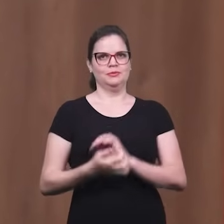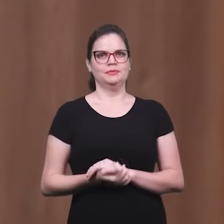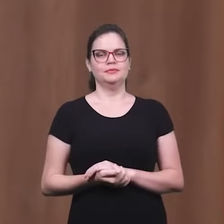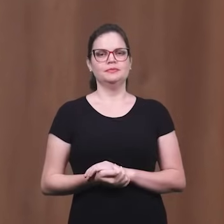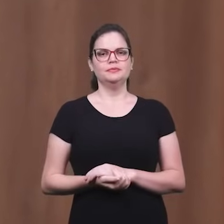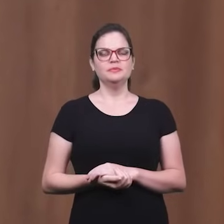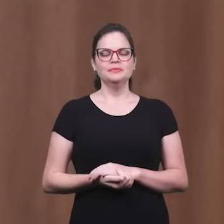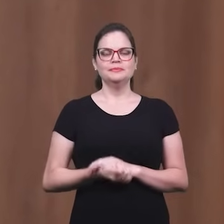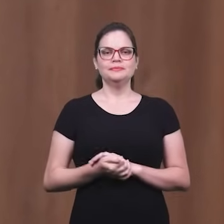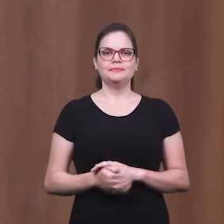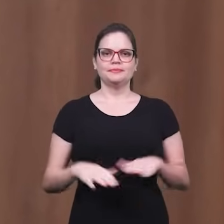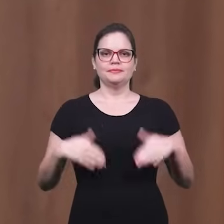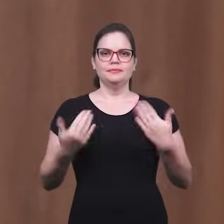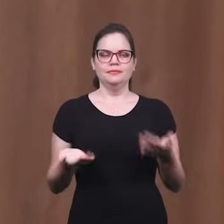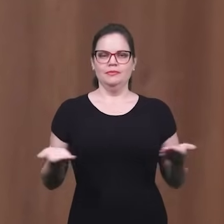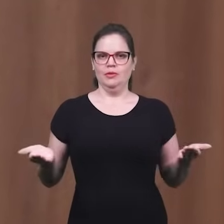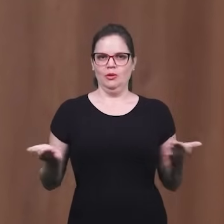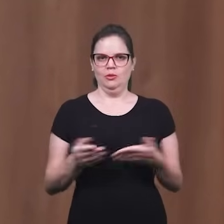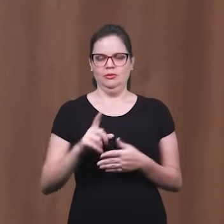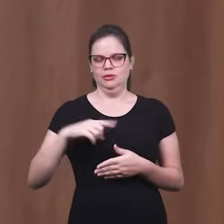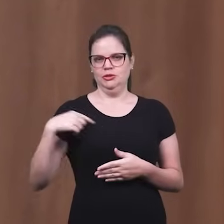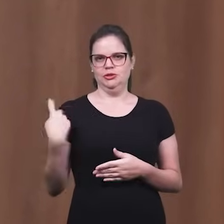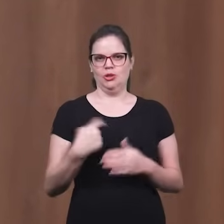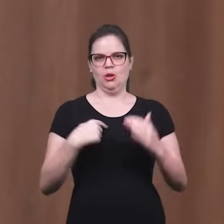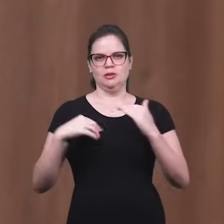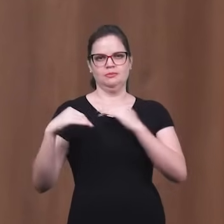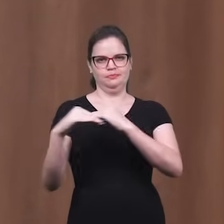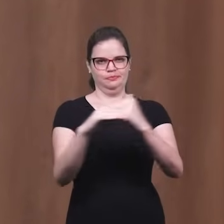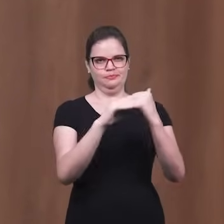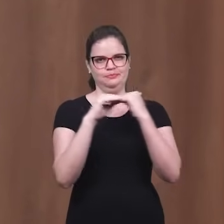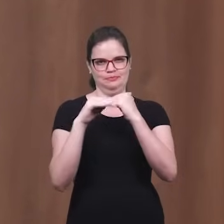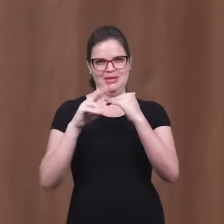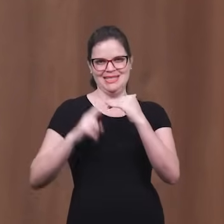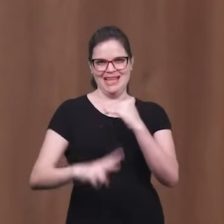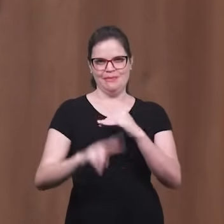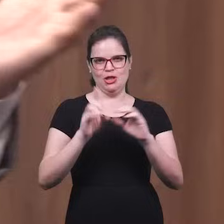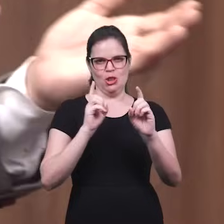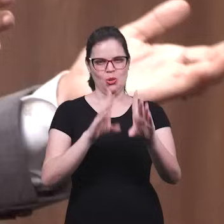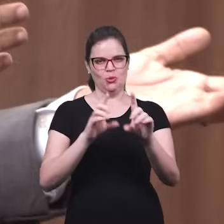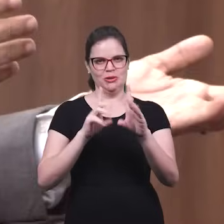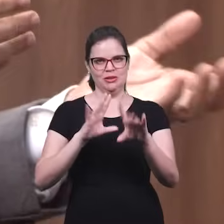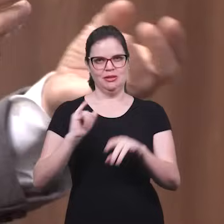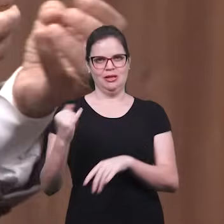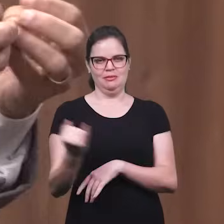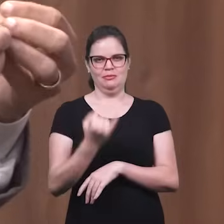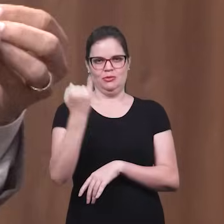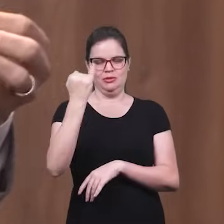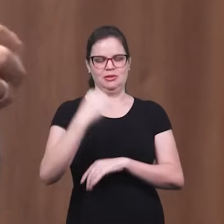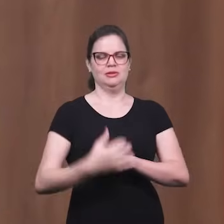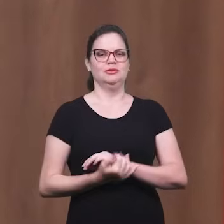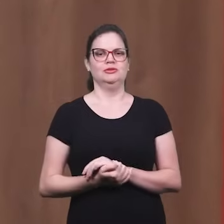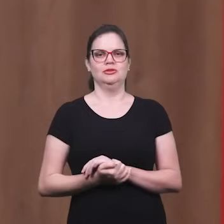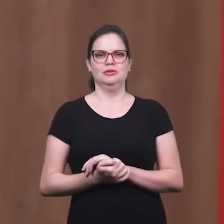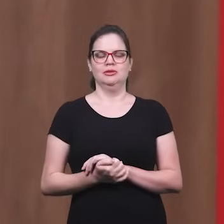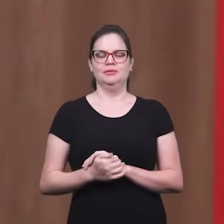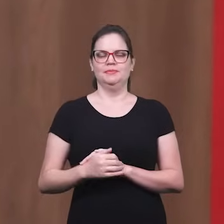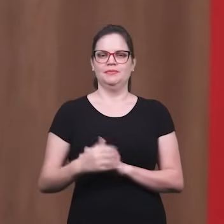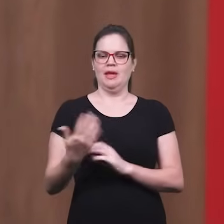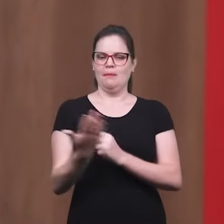esta unidade que hoje a obra do Espírito tem, ela é fundamental, que eu acho que é a pergunta, nessa cooperação.